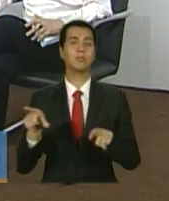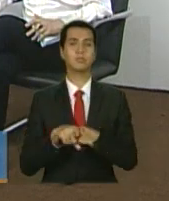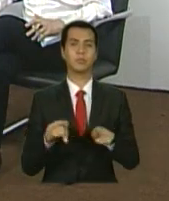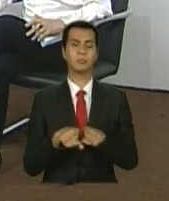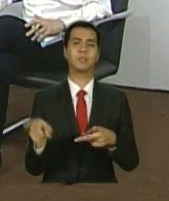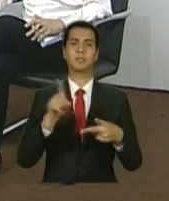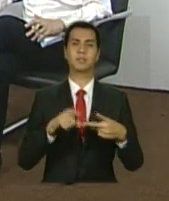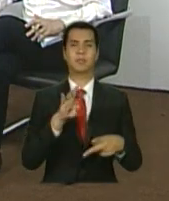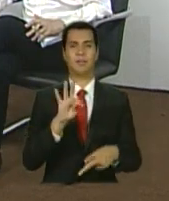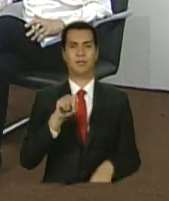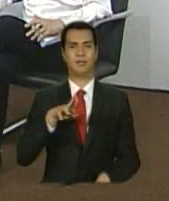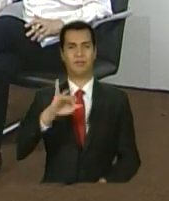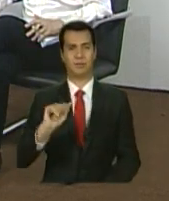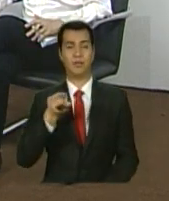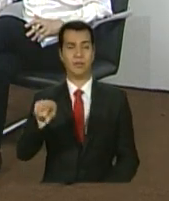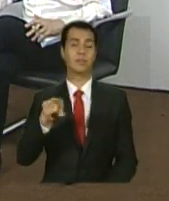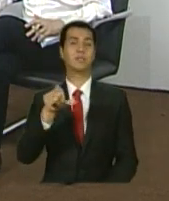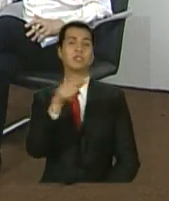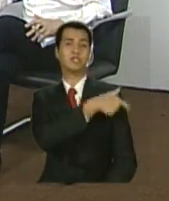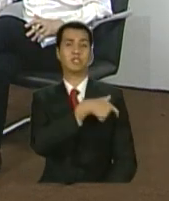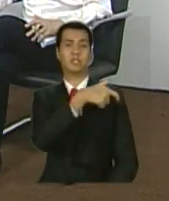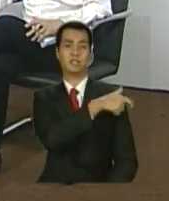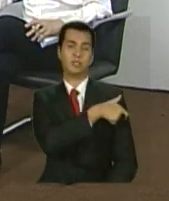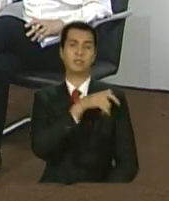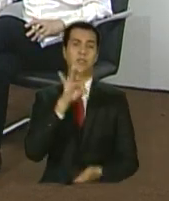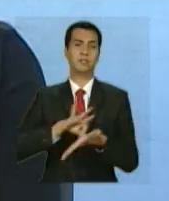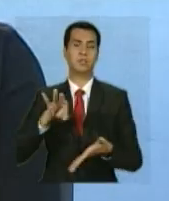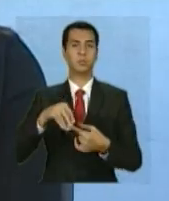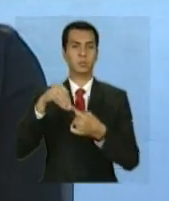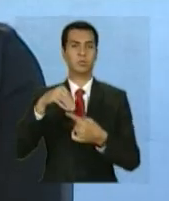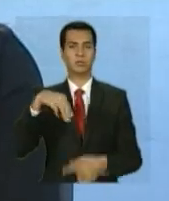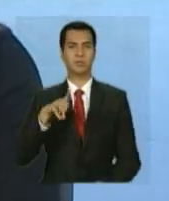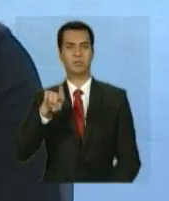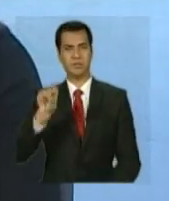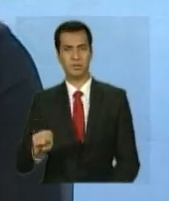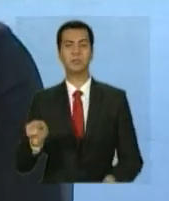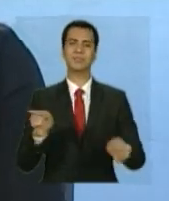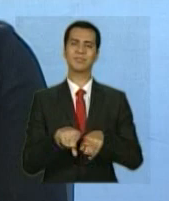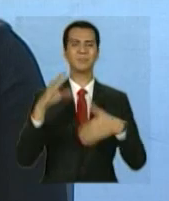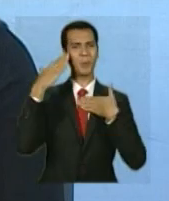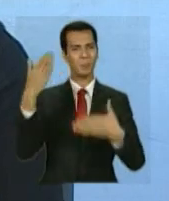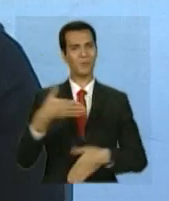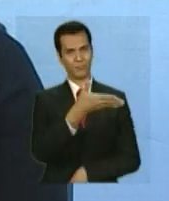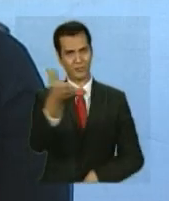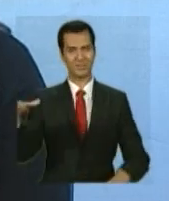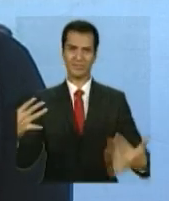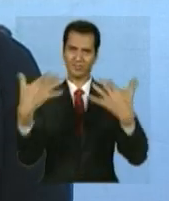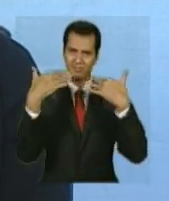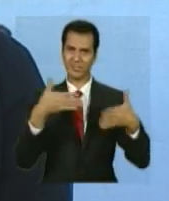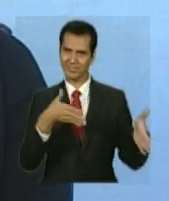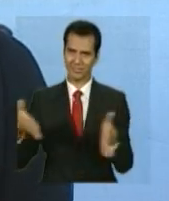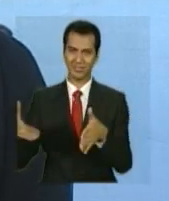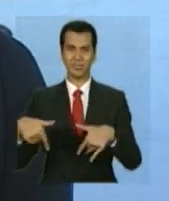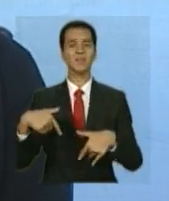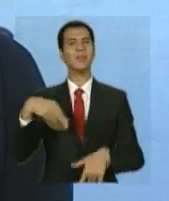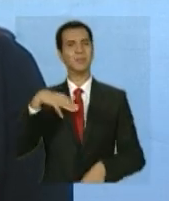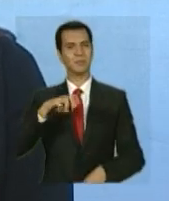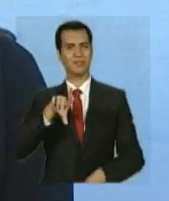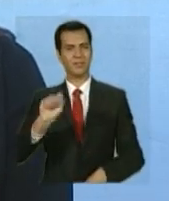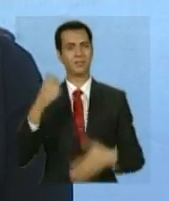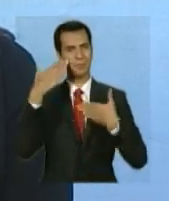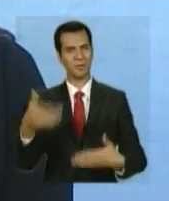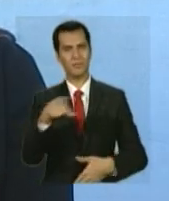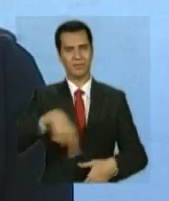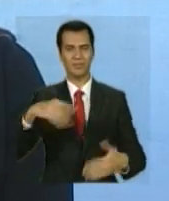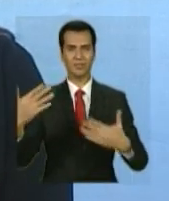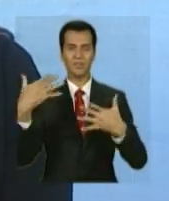Almeida, que é a gerente do Cadastro Único do MDS. E agradeço você também por estar acompanhando a gente. O MDS agradece a sua audiência e